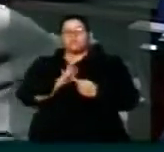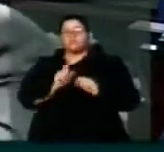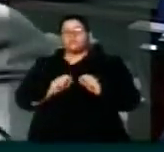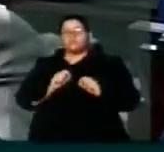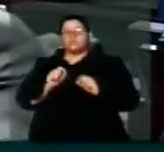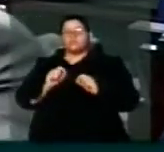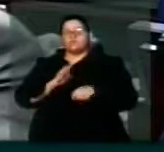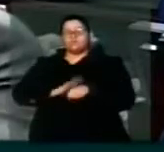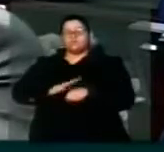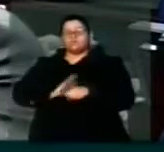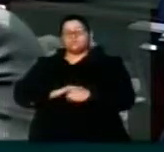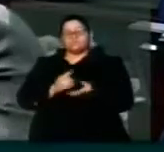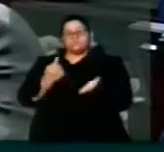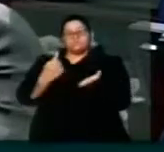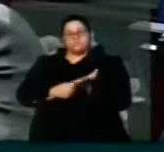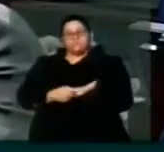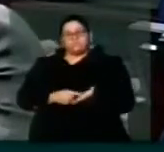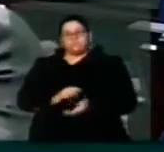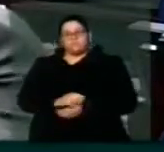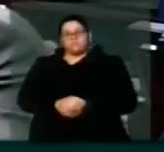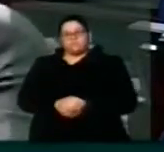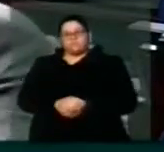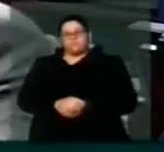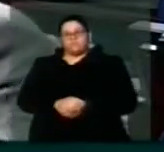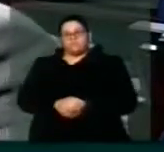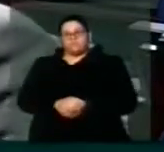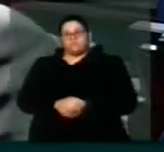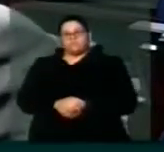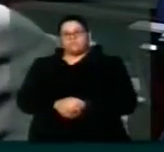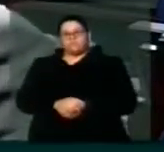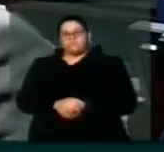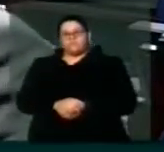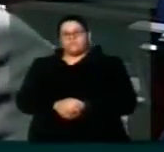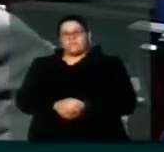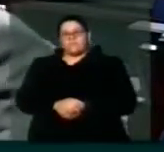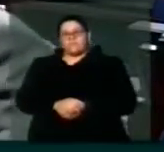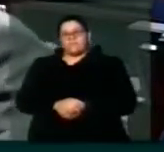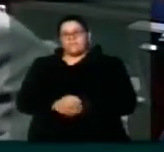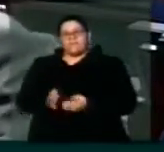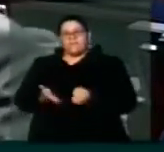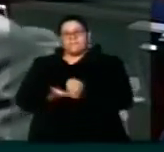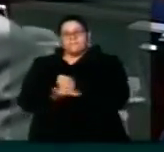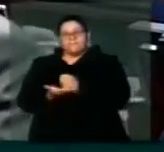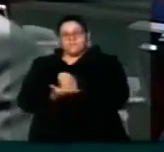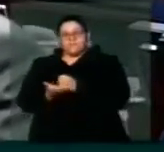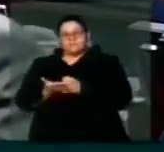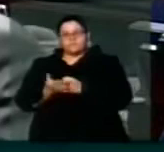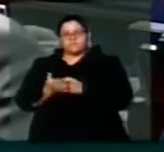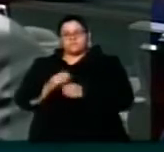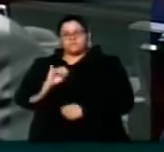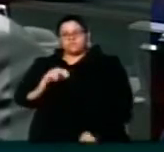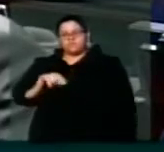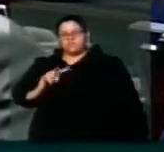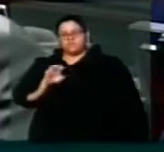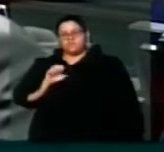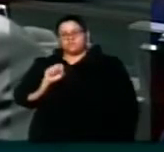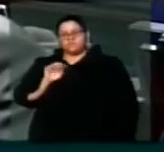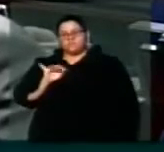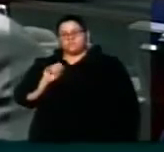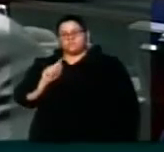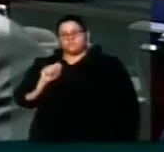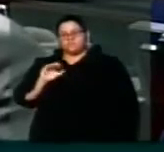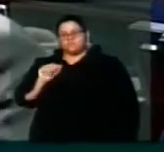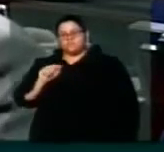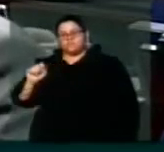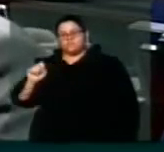apresentados conhecimentos. E, por fim, reiterar, base do inquérito de investigação, quero pedir, solicitar a